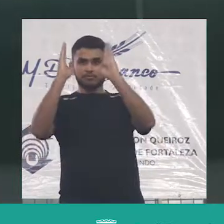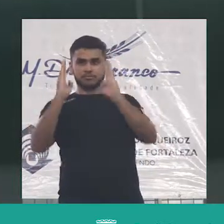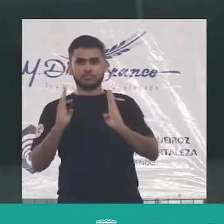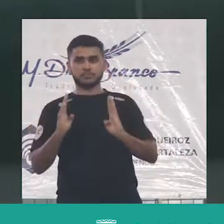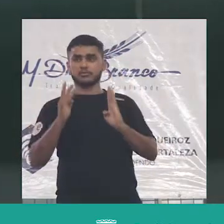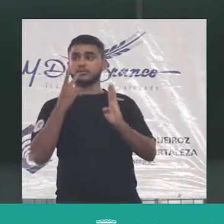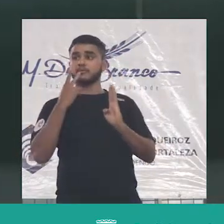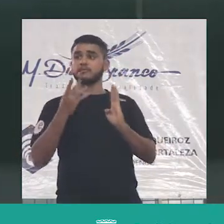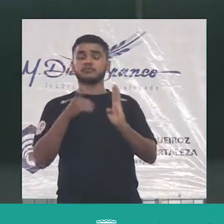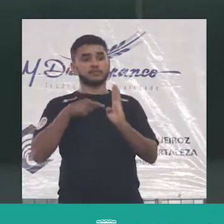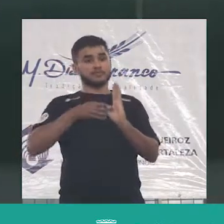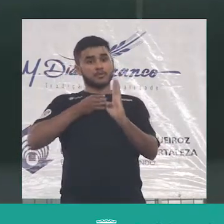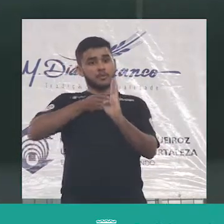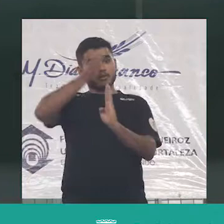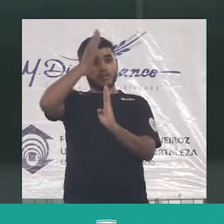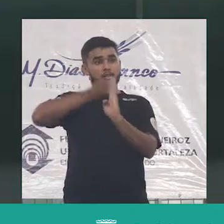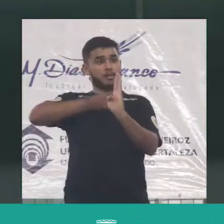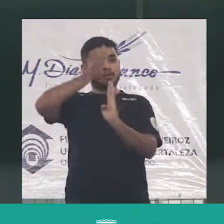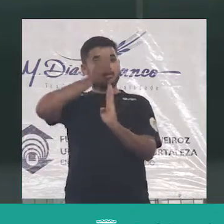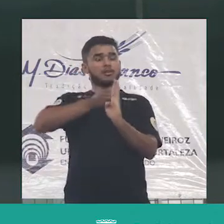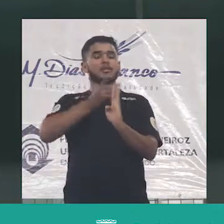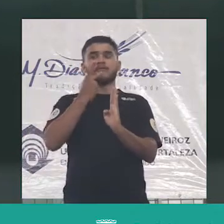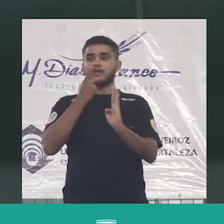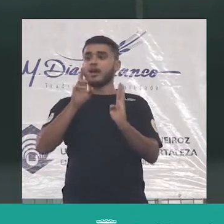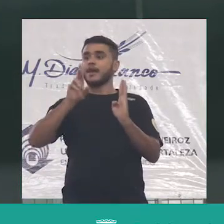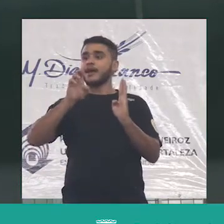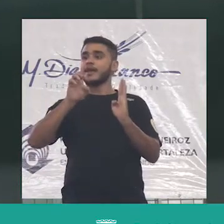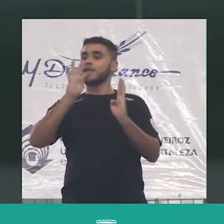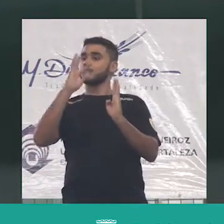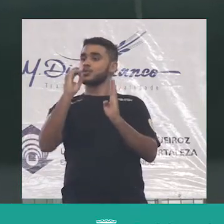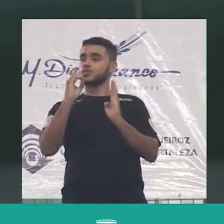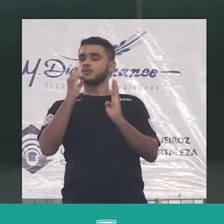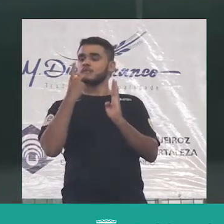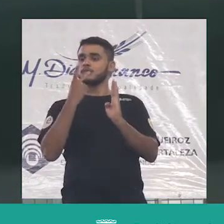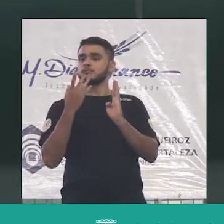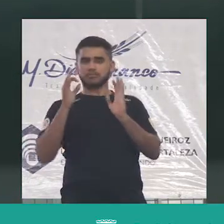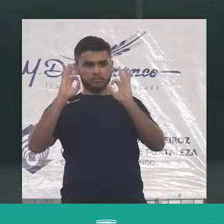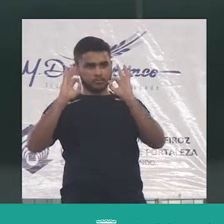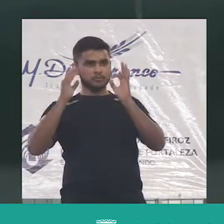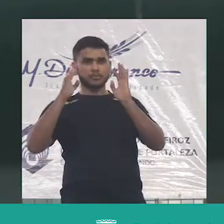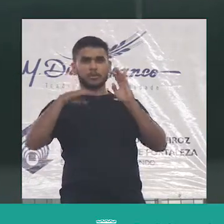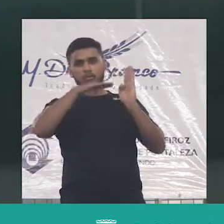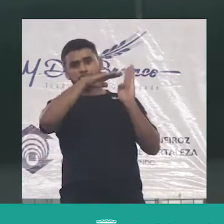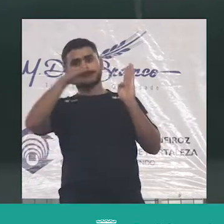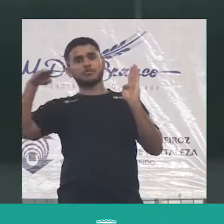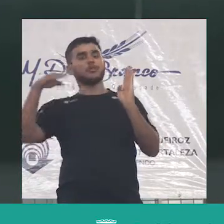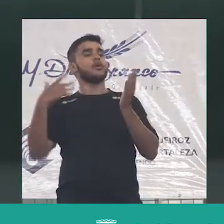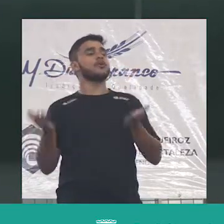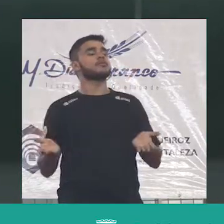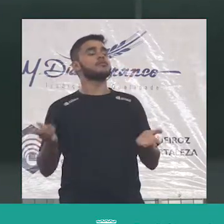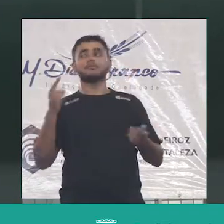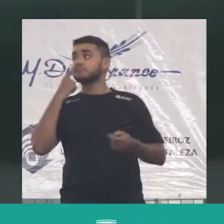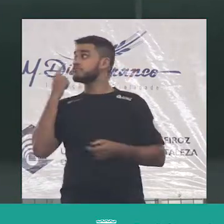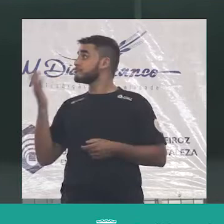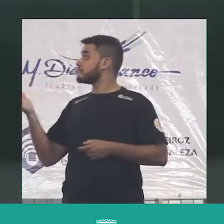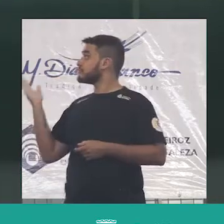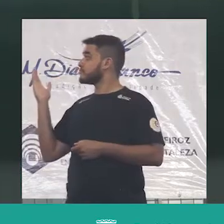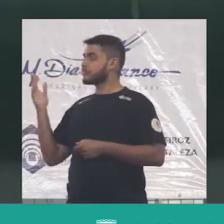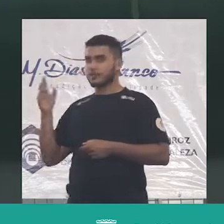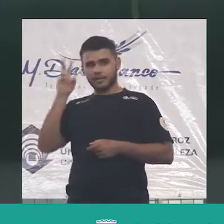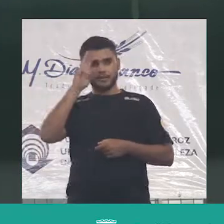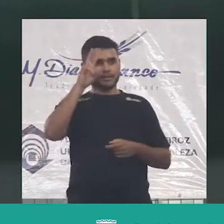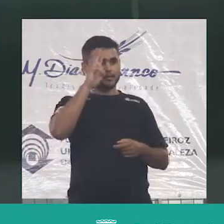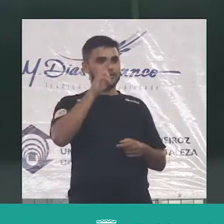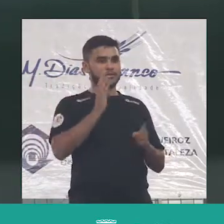elas são paralelas e estão em pé, estão retas, ou essas paralelas estão inclinadas, como na Torre de